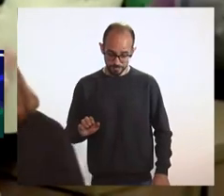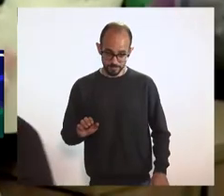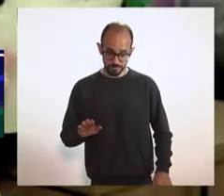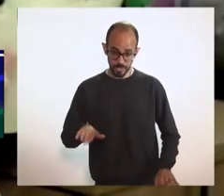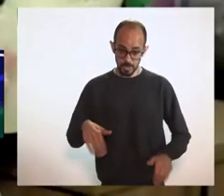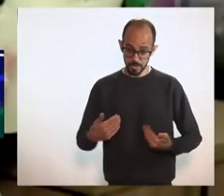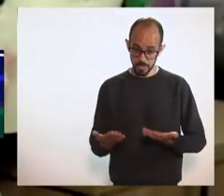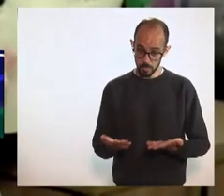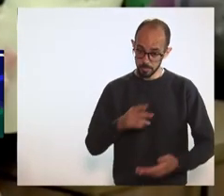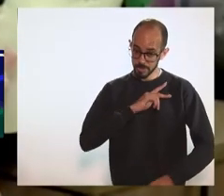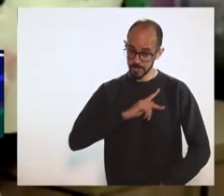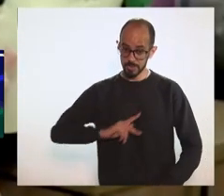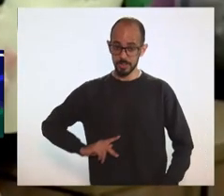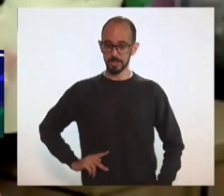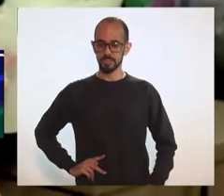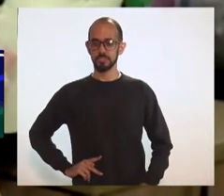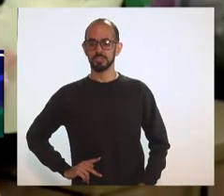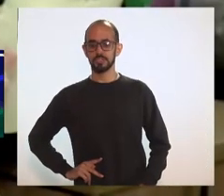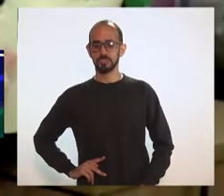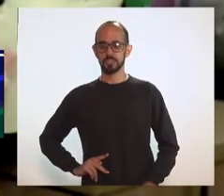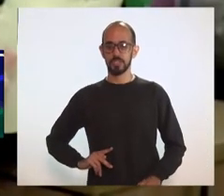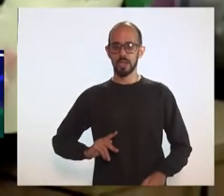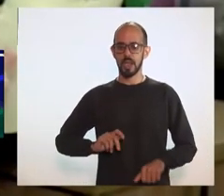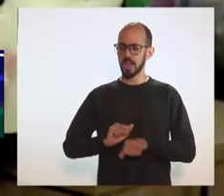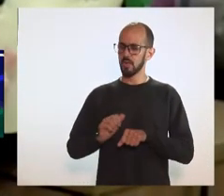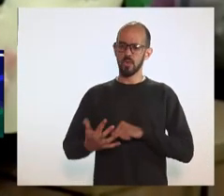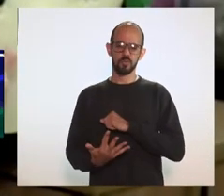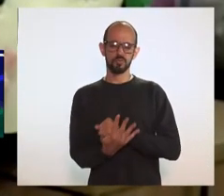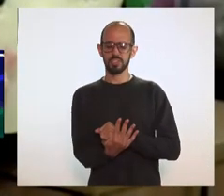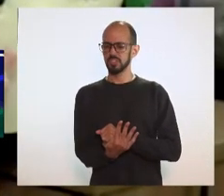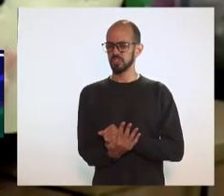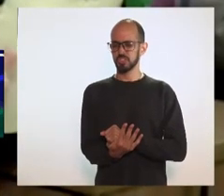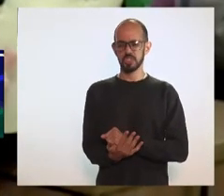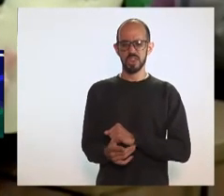presidente, a Covid não trouxe